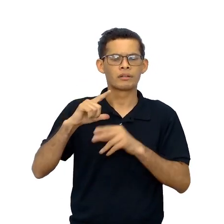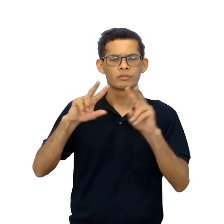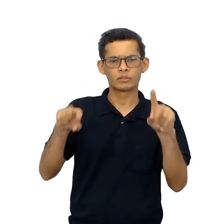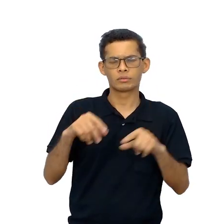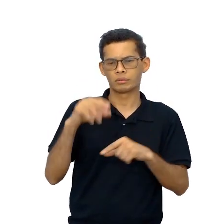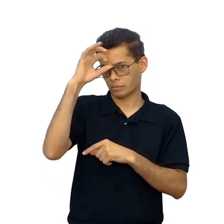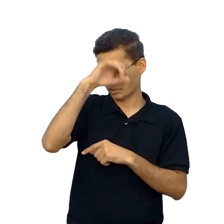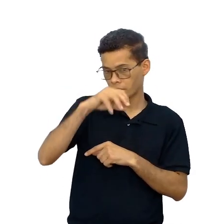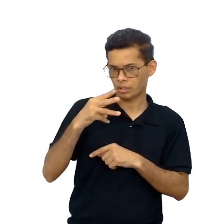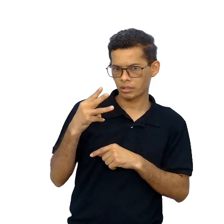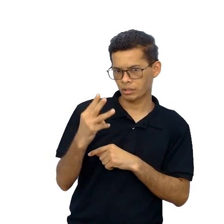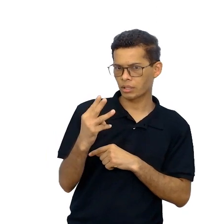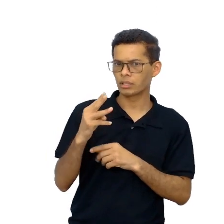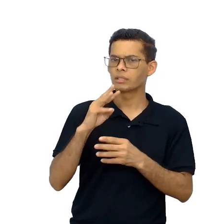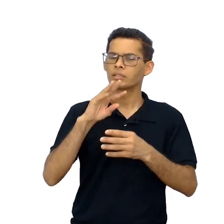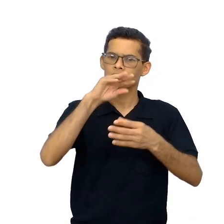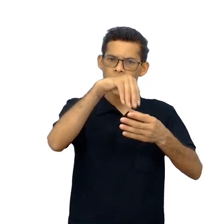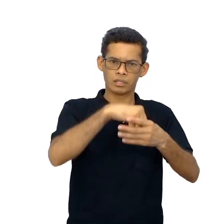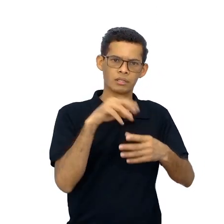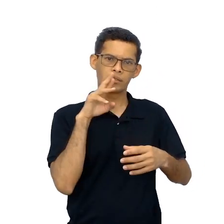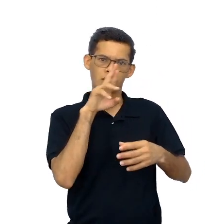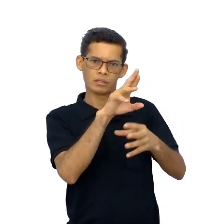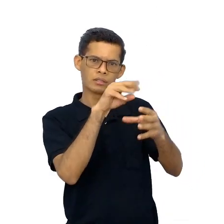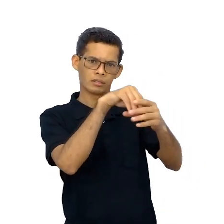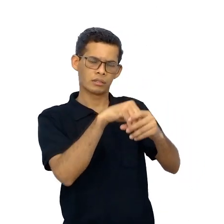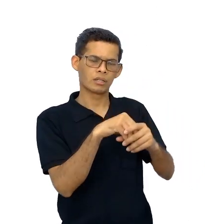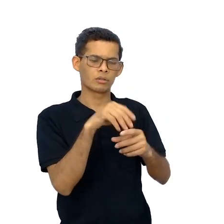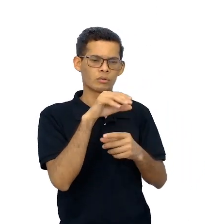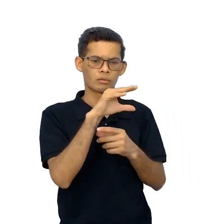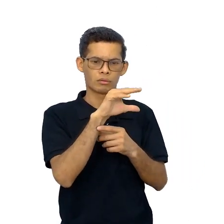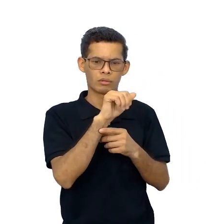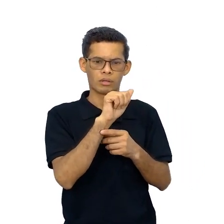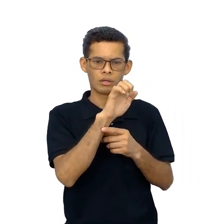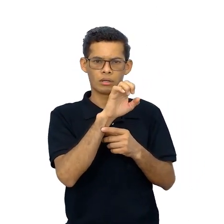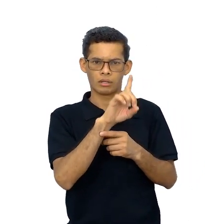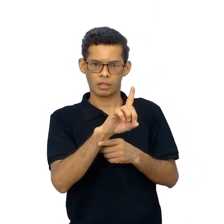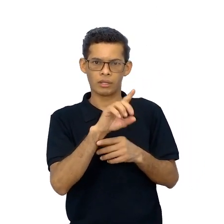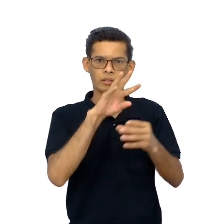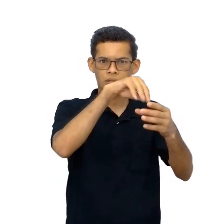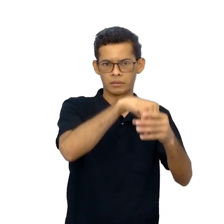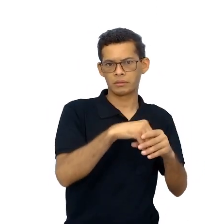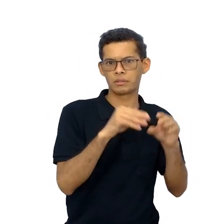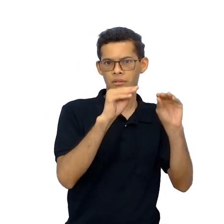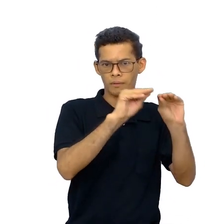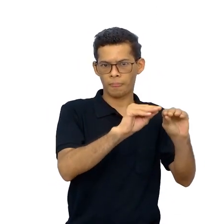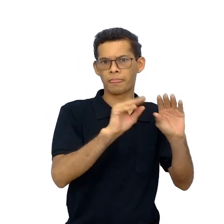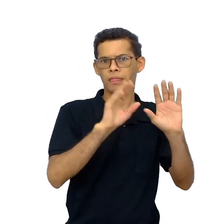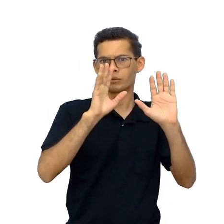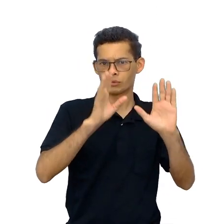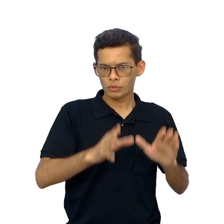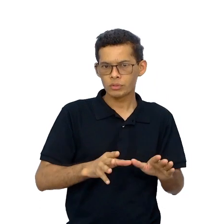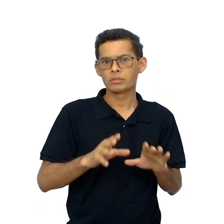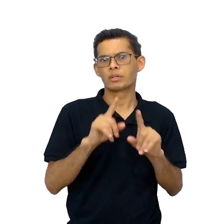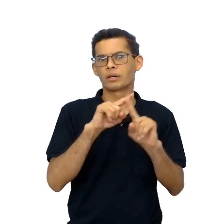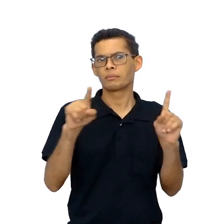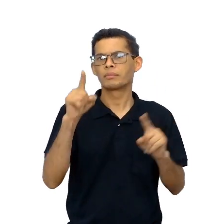já está dentro do CAED, do dia 24 de outubro até 25 de novembro,